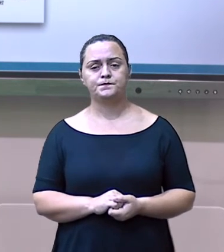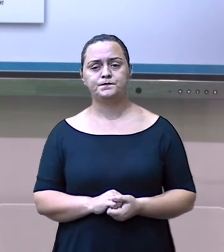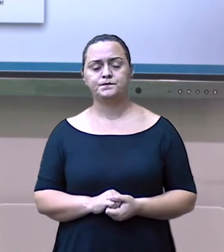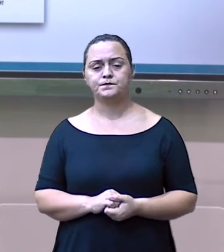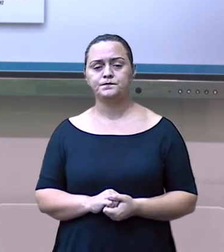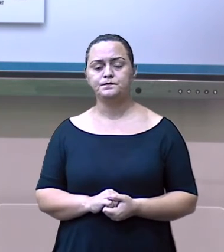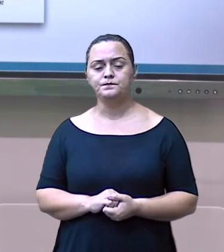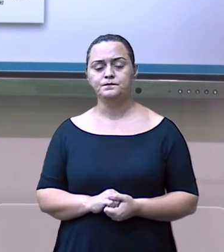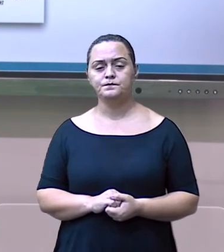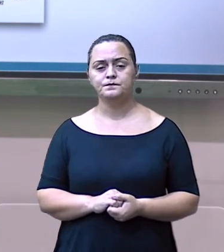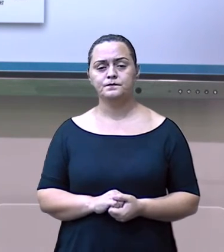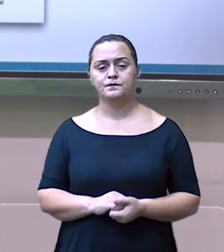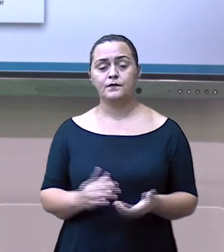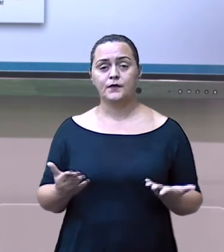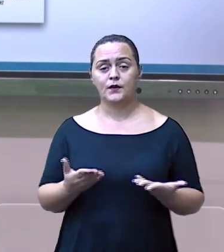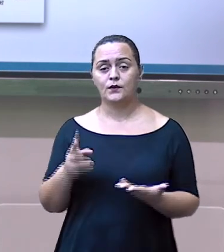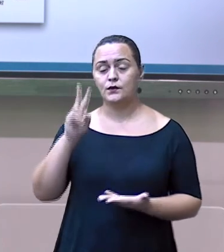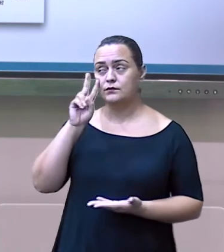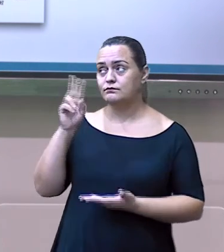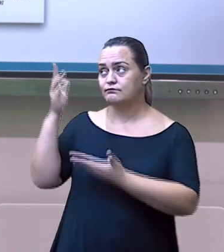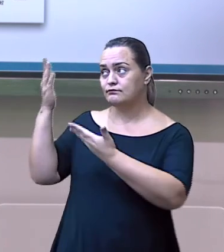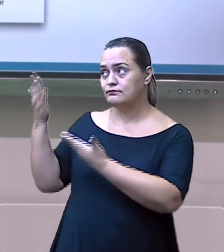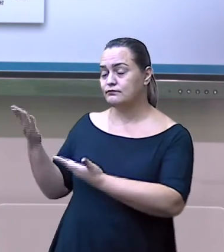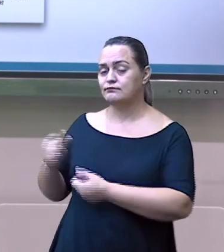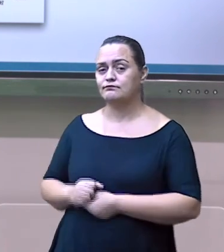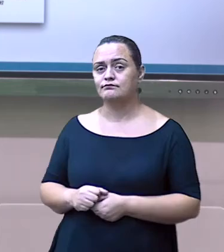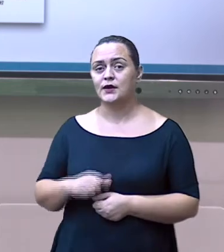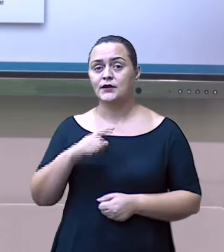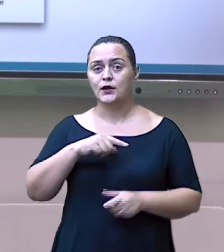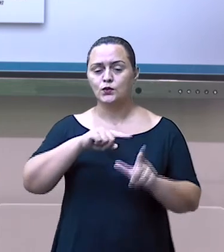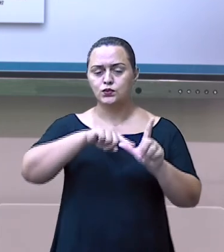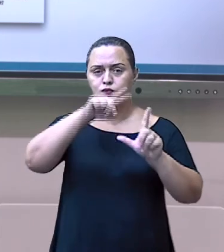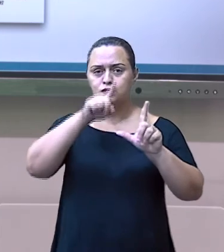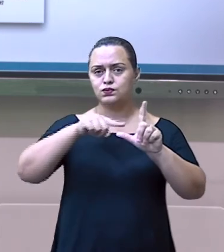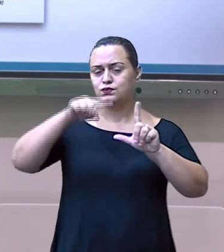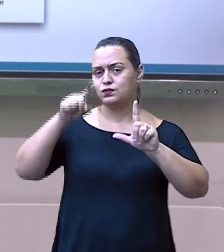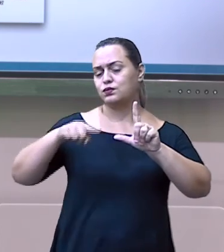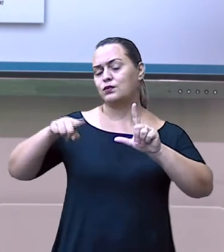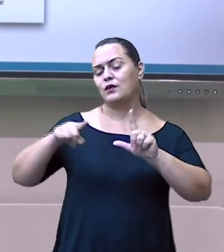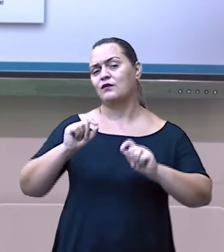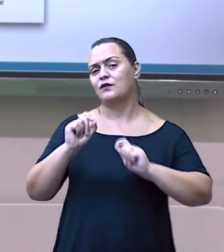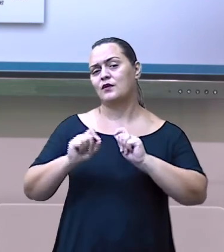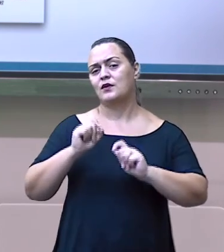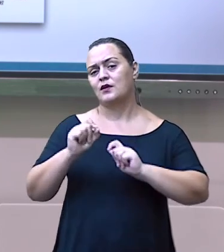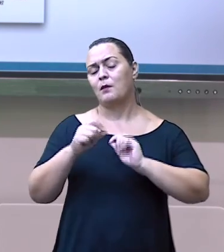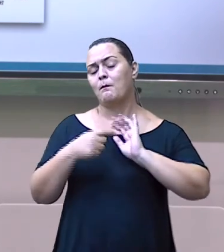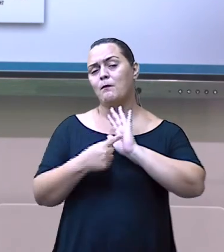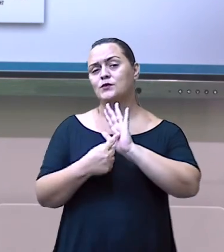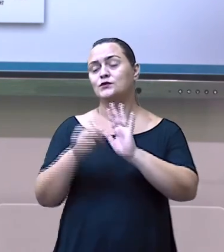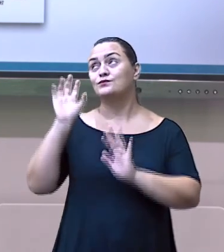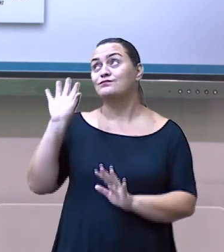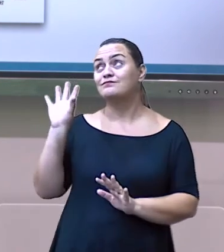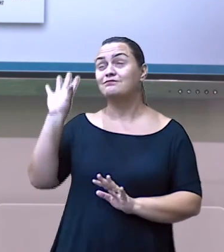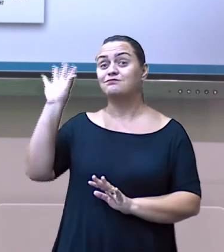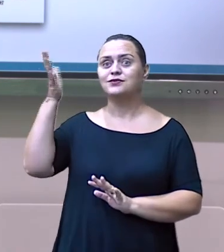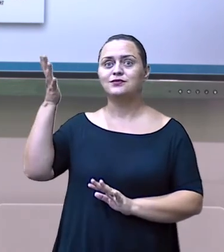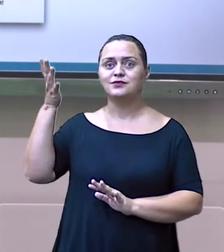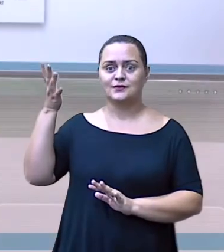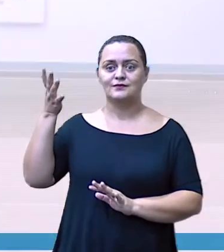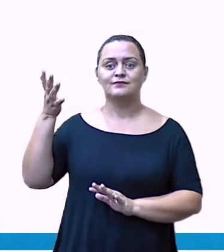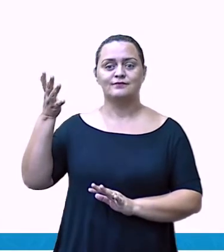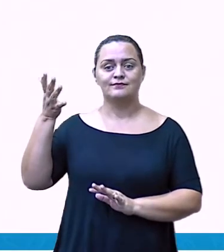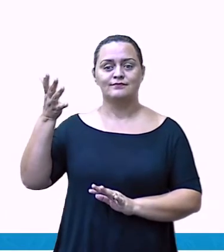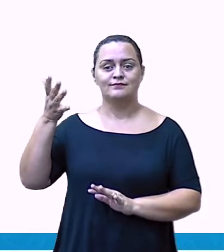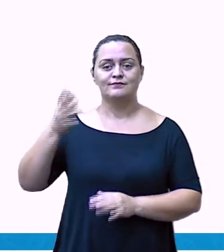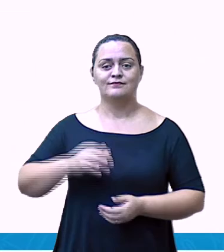E aqui nós temos um gráfico mostrando, nós chamamos de climatograma. É um